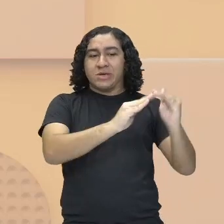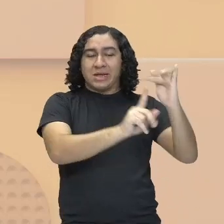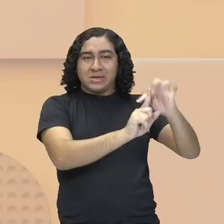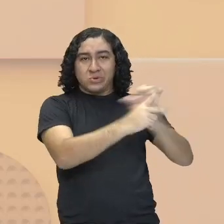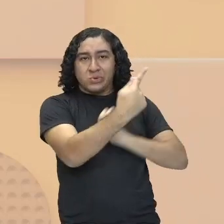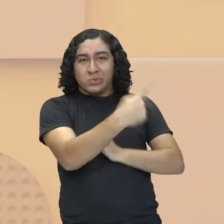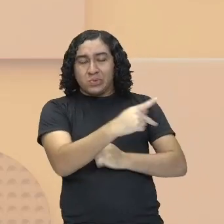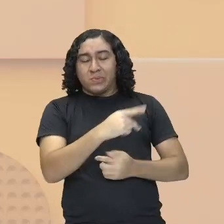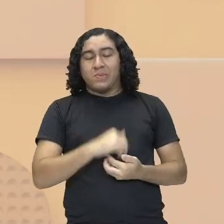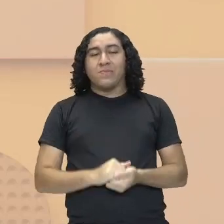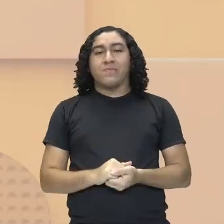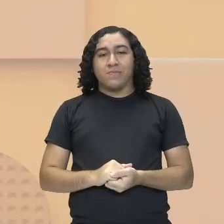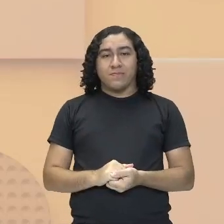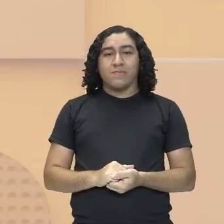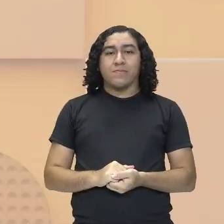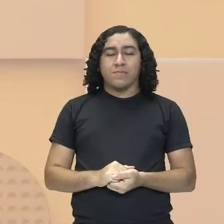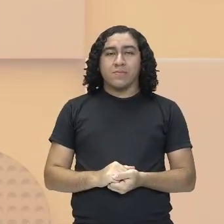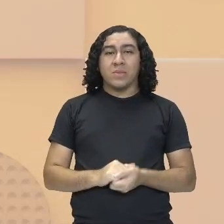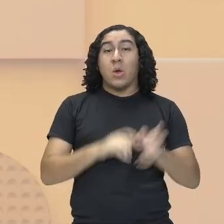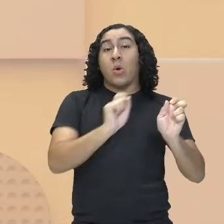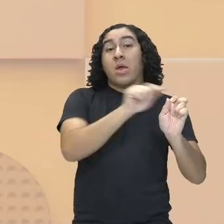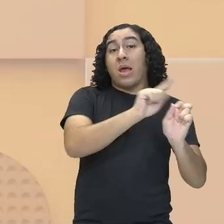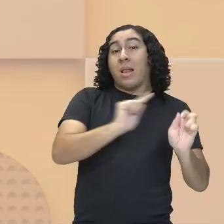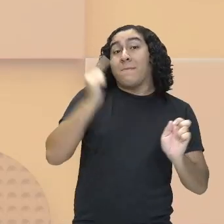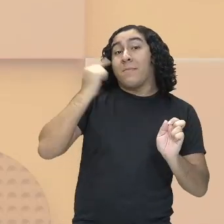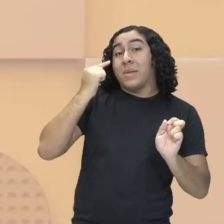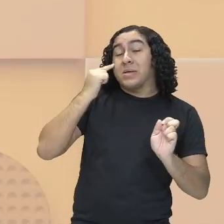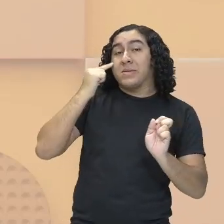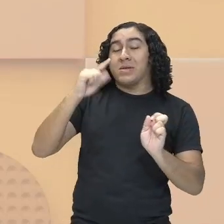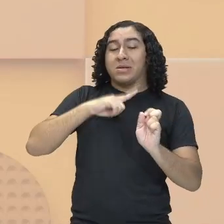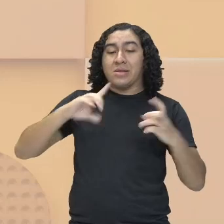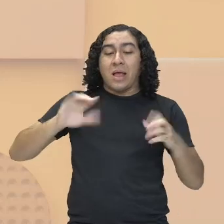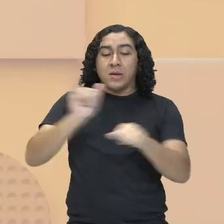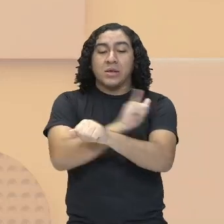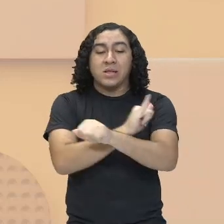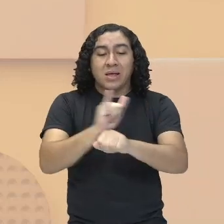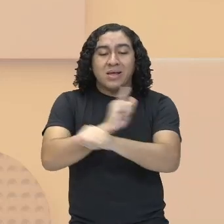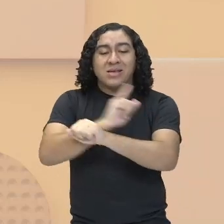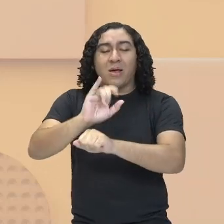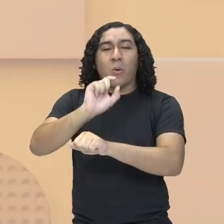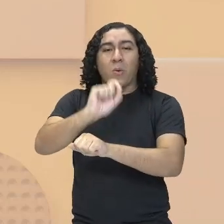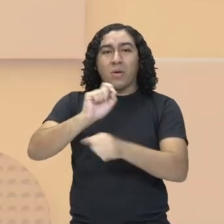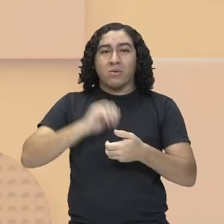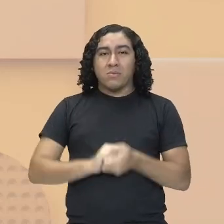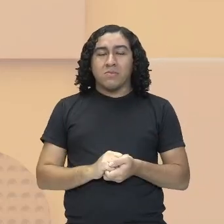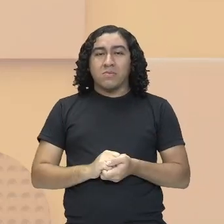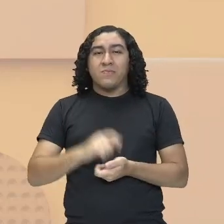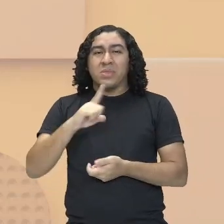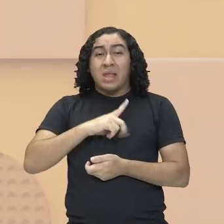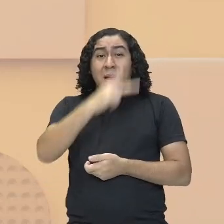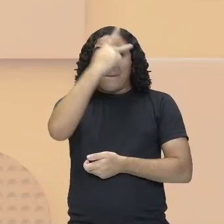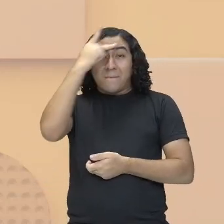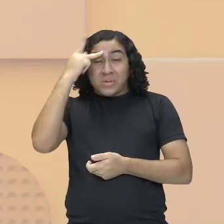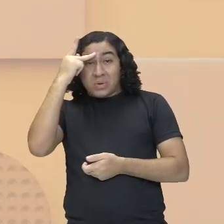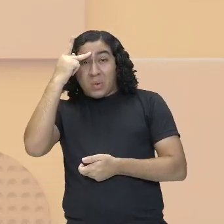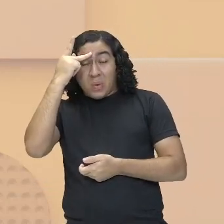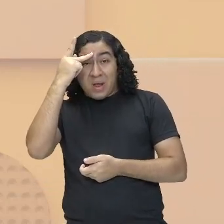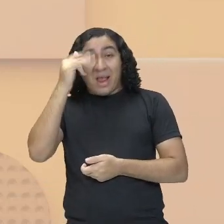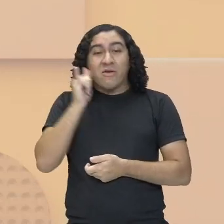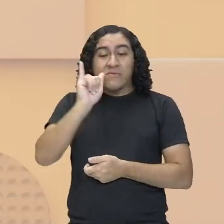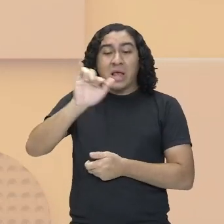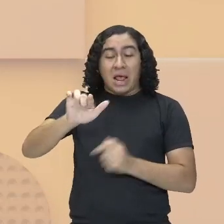E o que a igreja vai fazer? Vai tentar a todo custo silenciar essas vozes que estão contra as